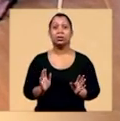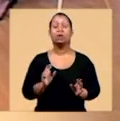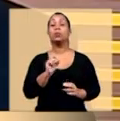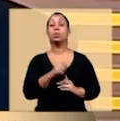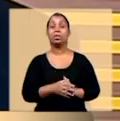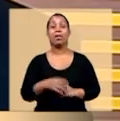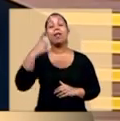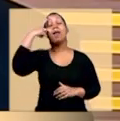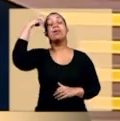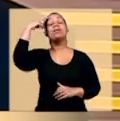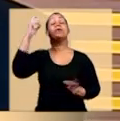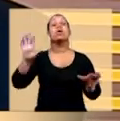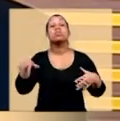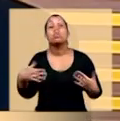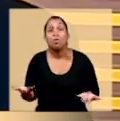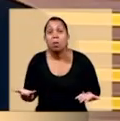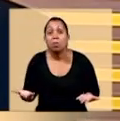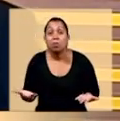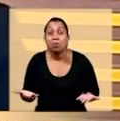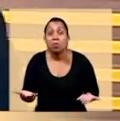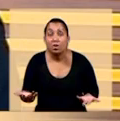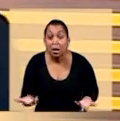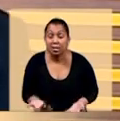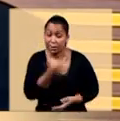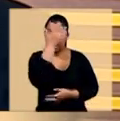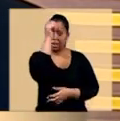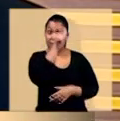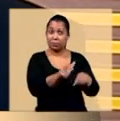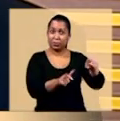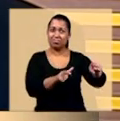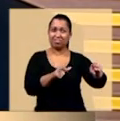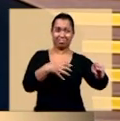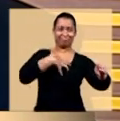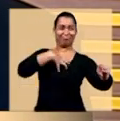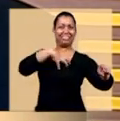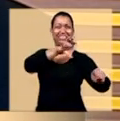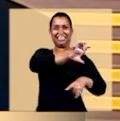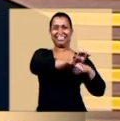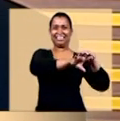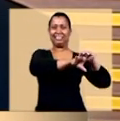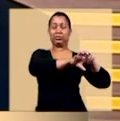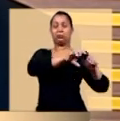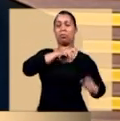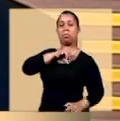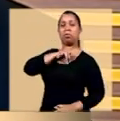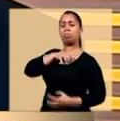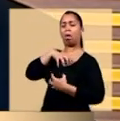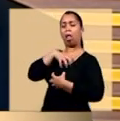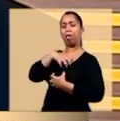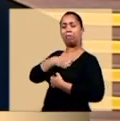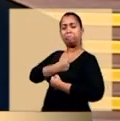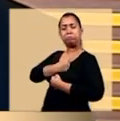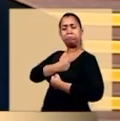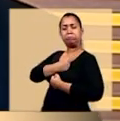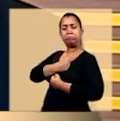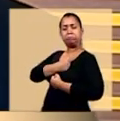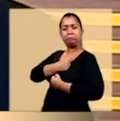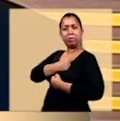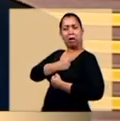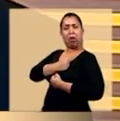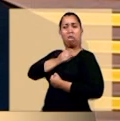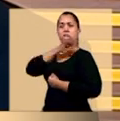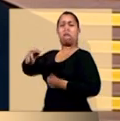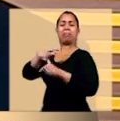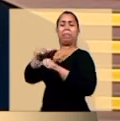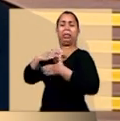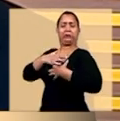que a ideia qual é do assediador? Que a pessoa sinta medo, desprazer,